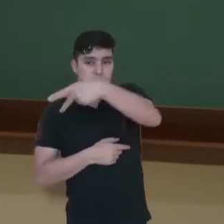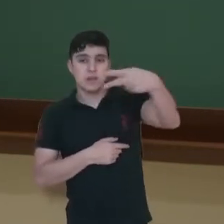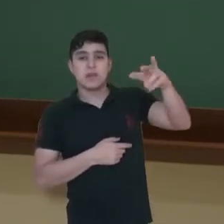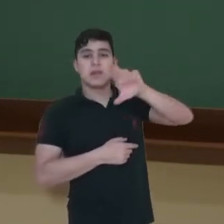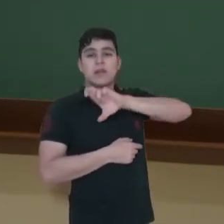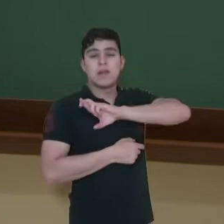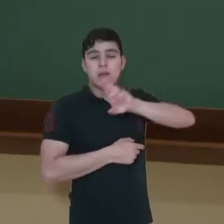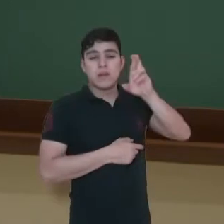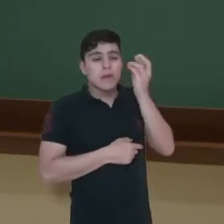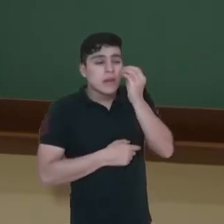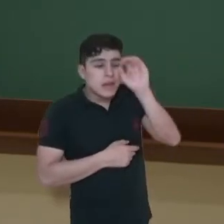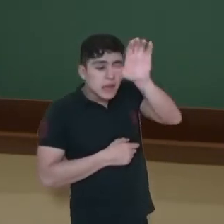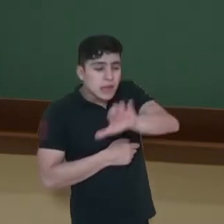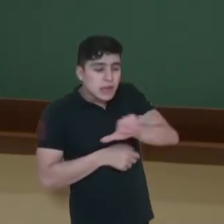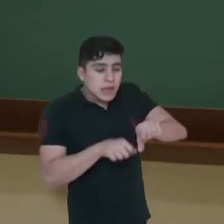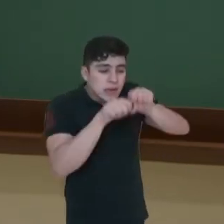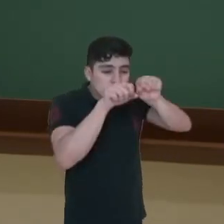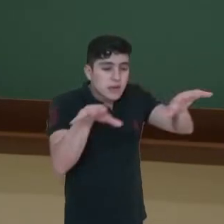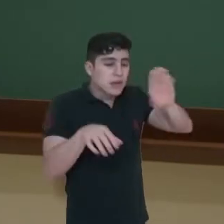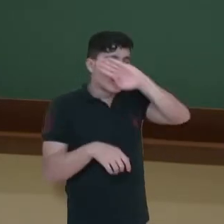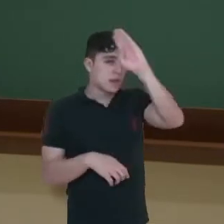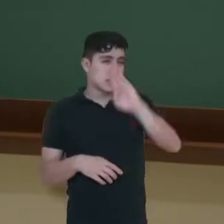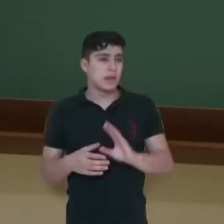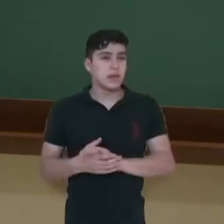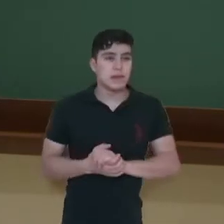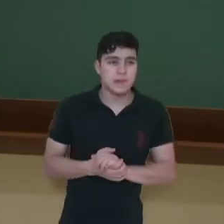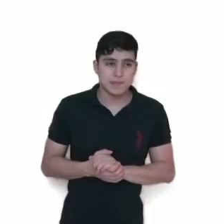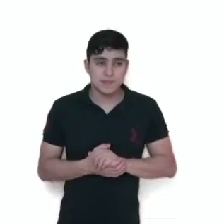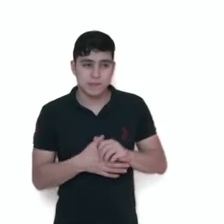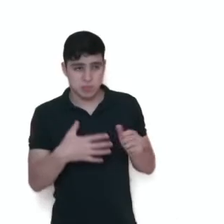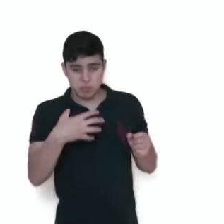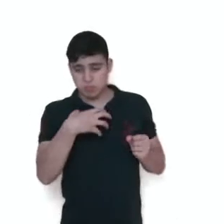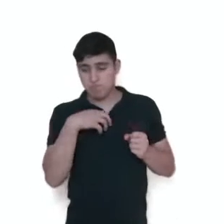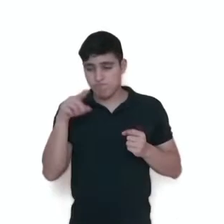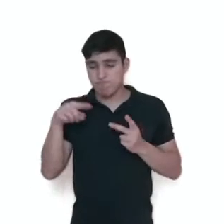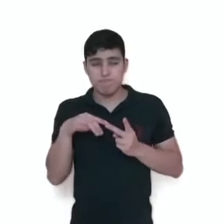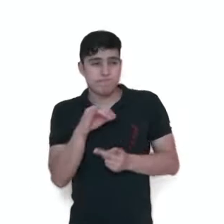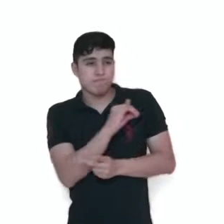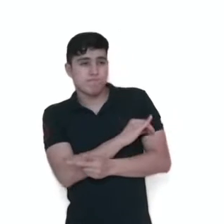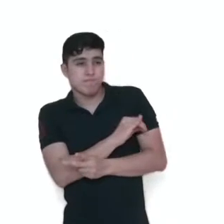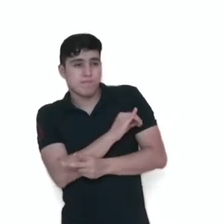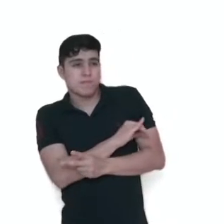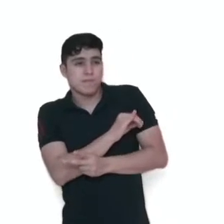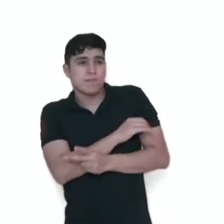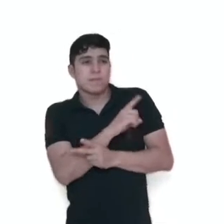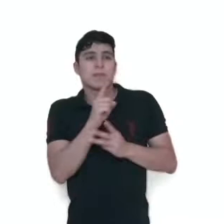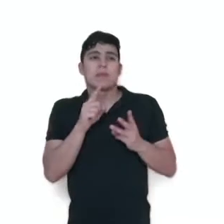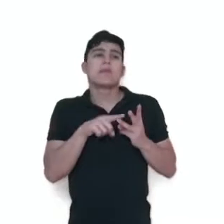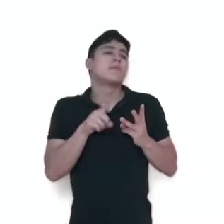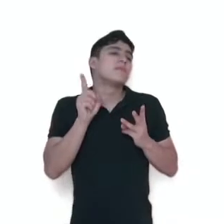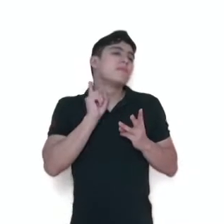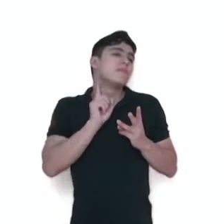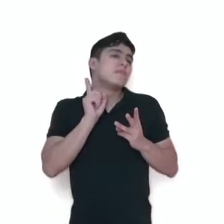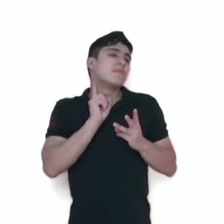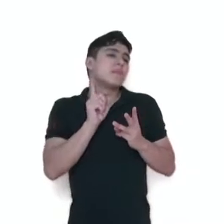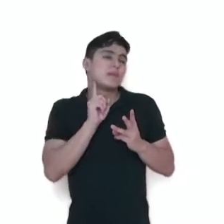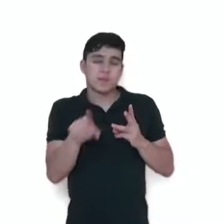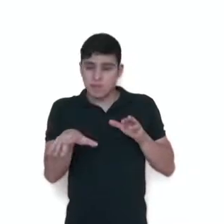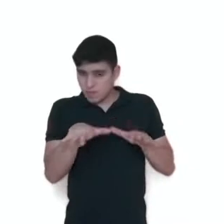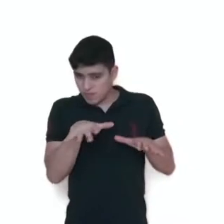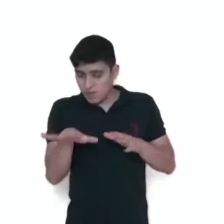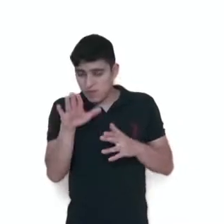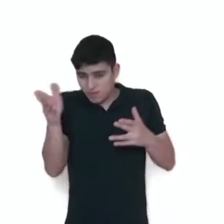poder catequizar o Brasil. E nós temos em Salvador, inicia-se Rio de Janeiro, destaca-se mais tarde em Minas Gerais, e estou falando do movimento